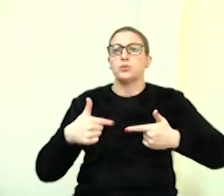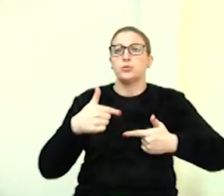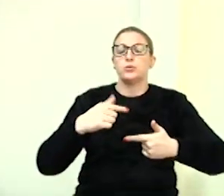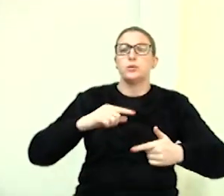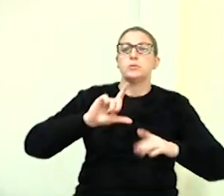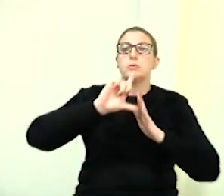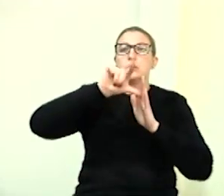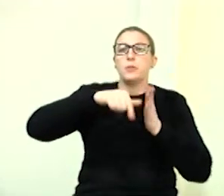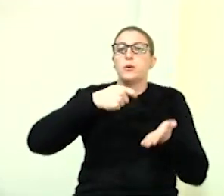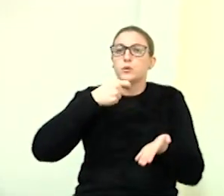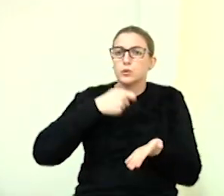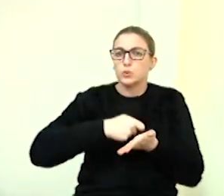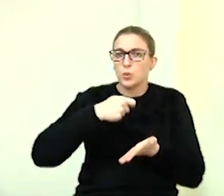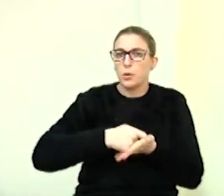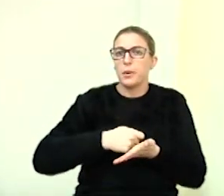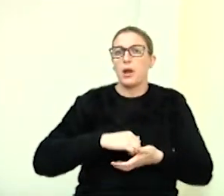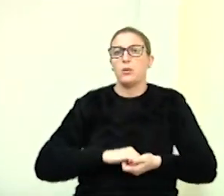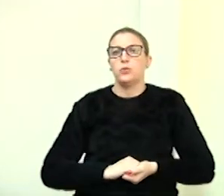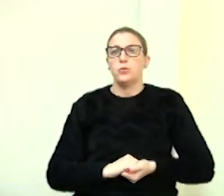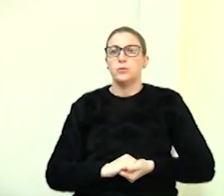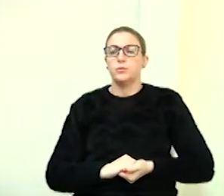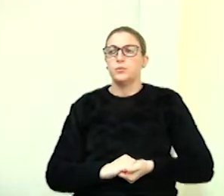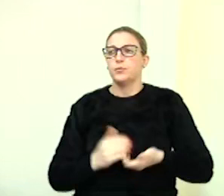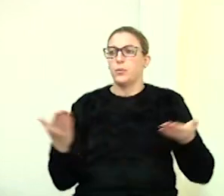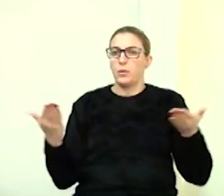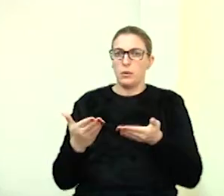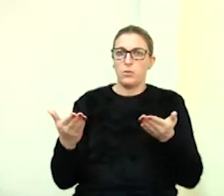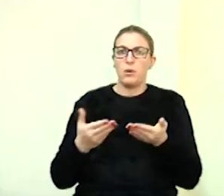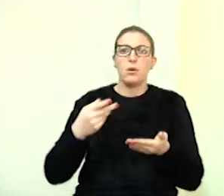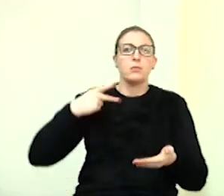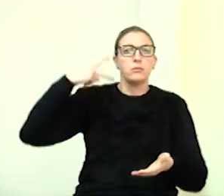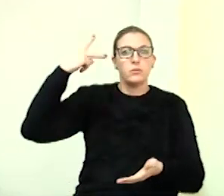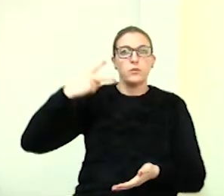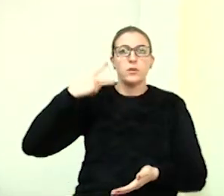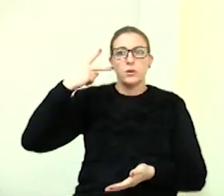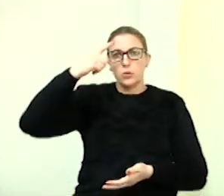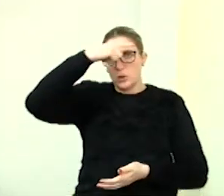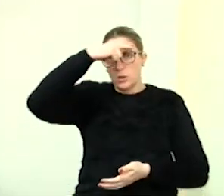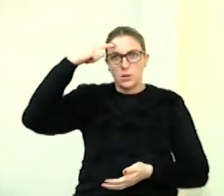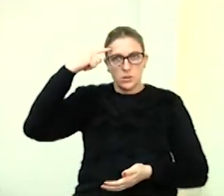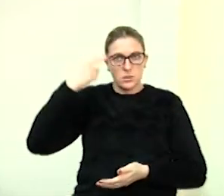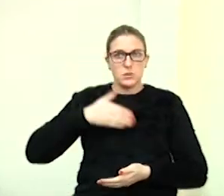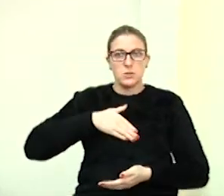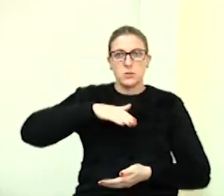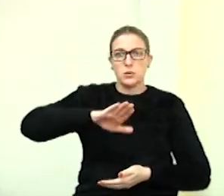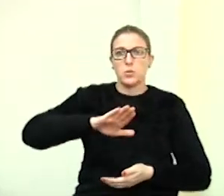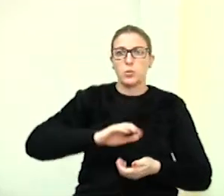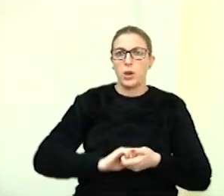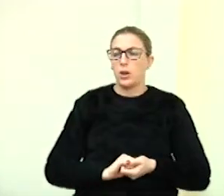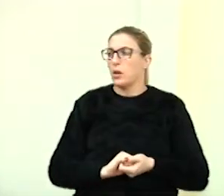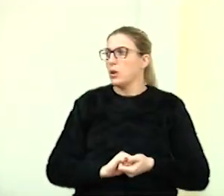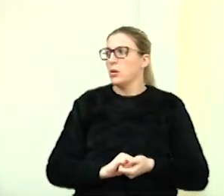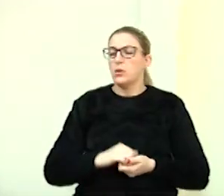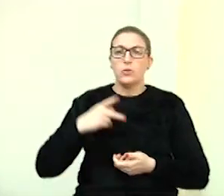Obrigado, vereador Claudemir de Araújo. Com a palavra, vereador Alessandro D'Auzotto. Corta. André Jukowski.